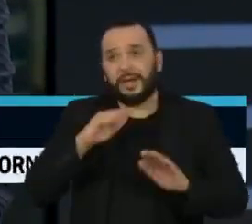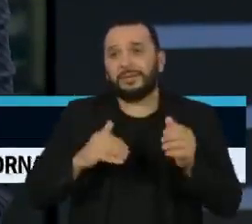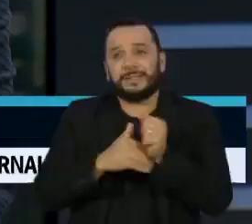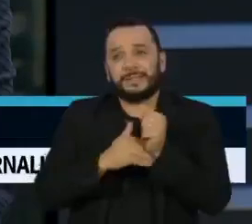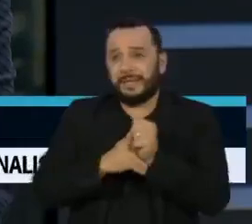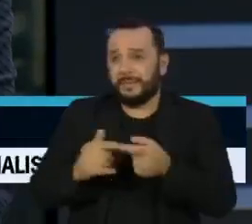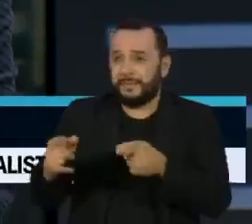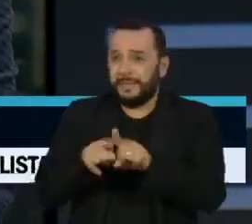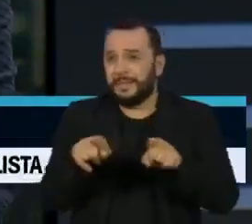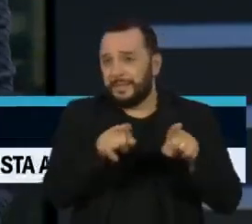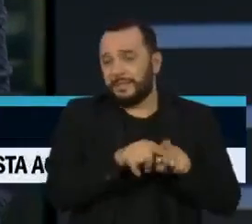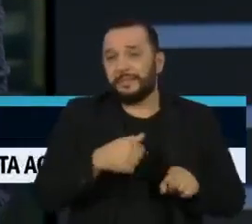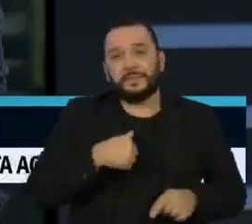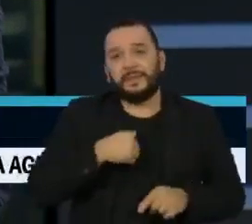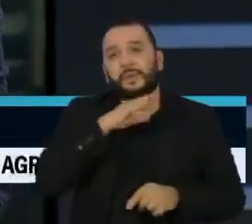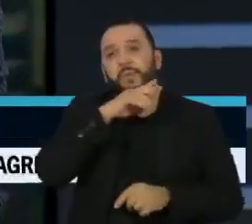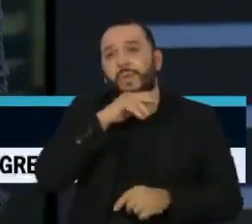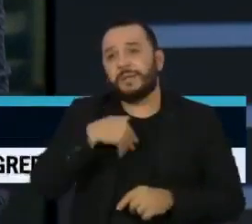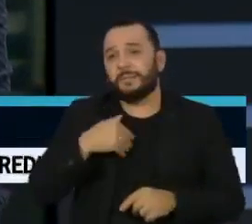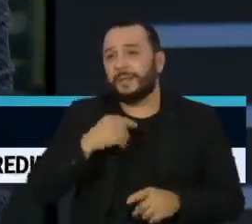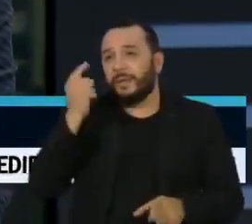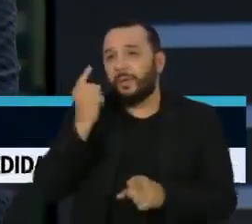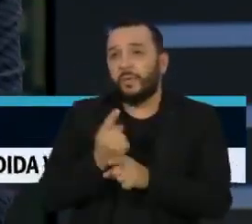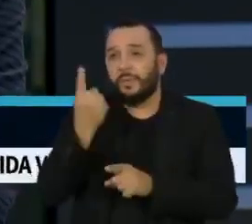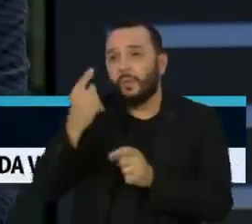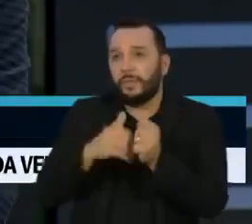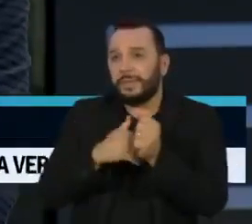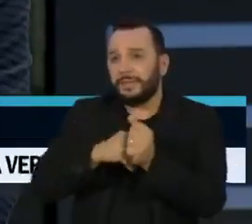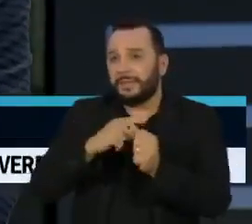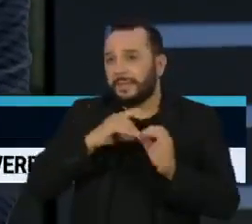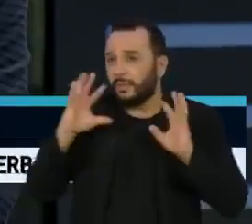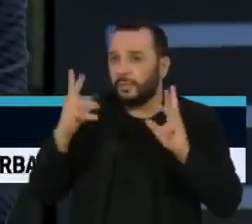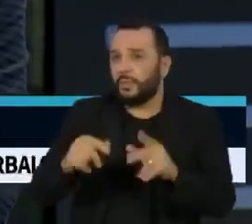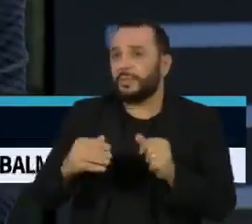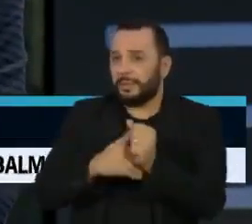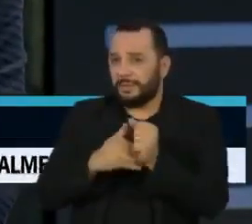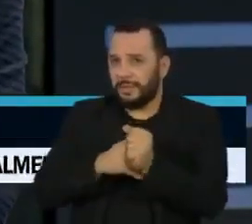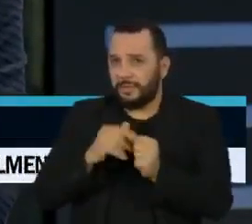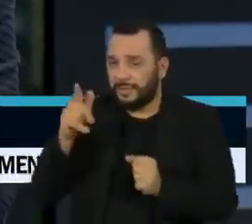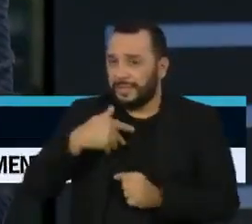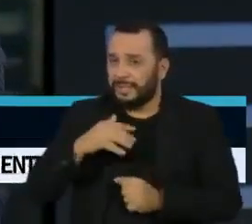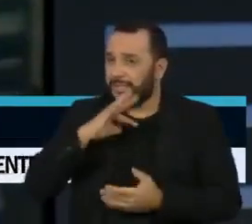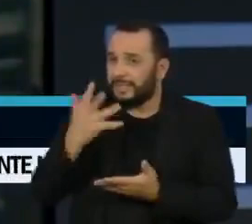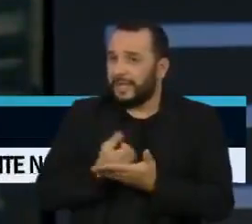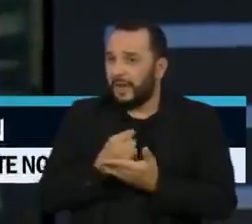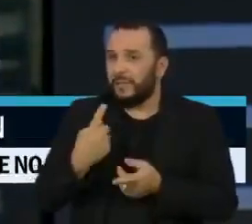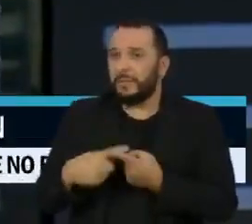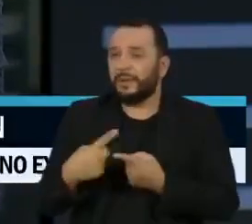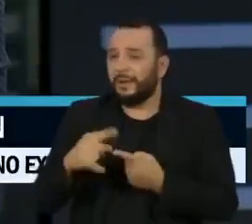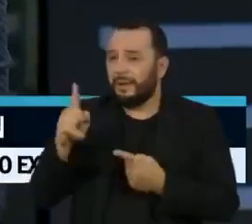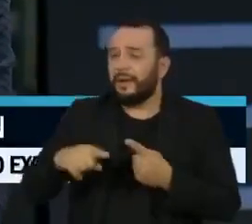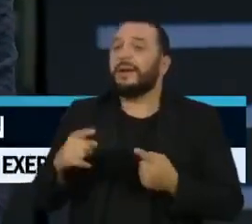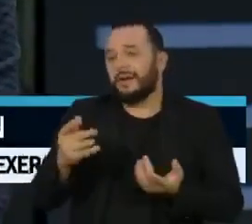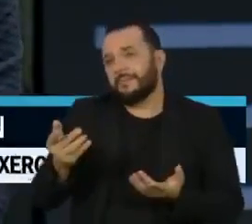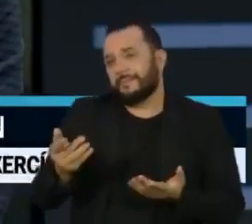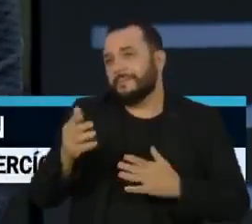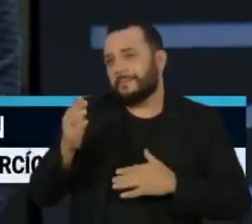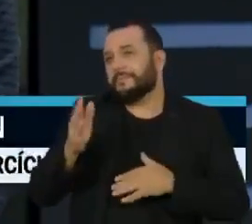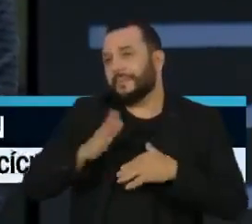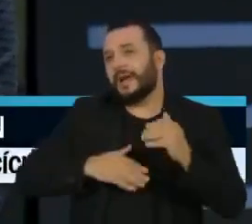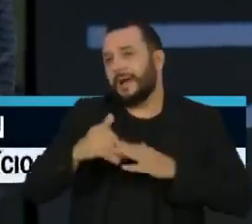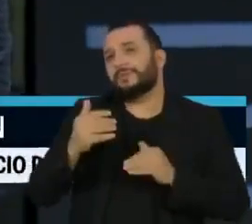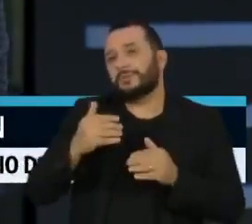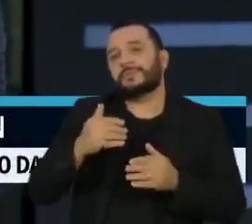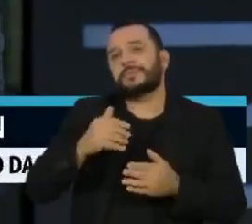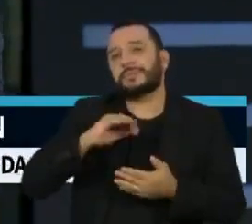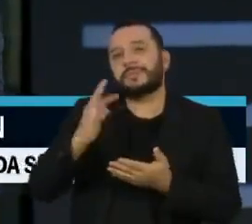ruim, né? Porque se o cara descobre uma, ele tem todas. Agora, você salva, deixa salvo, porque é prático. Vamos ser sinceros, a